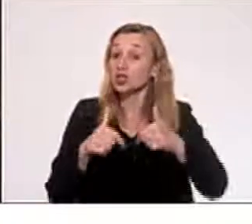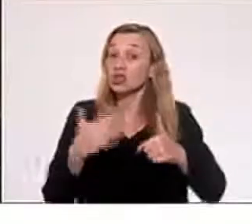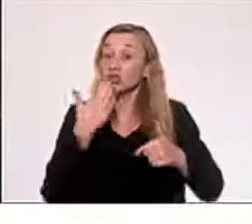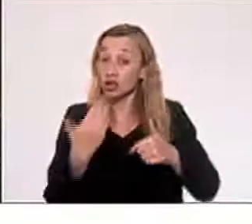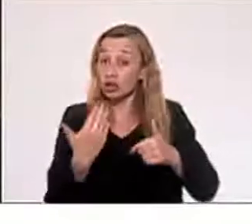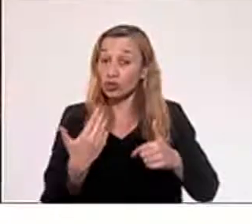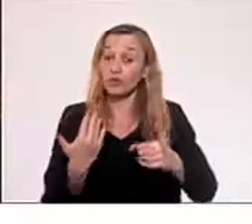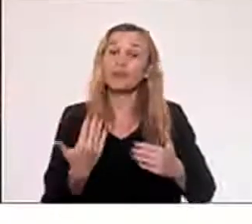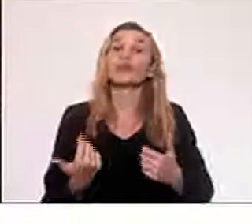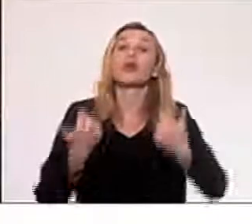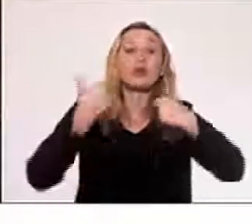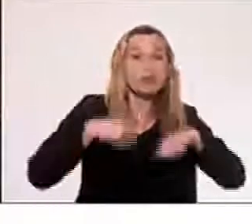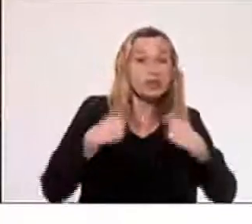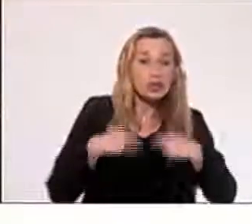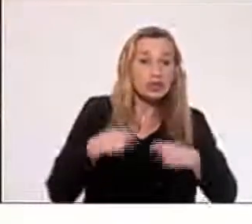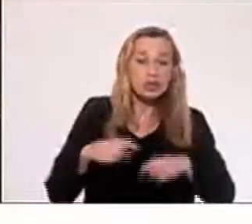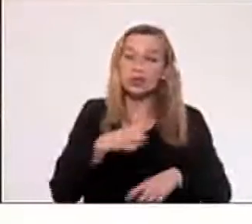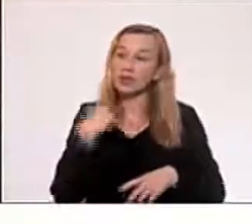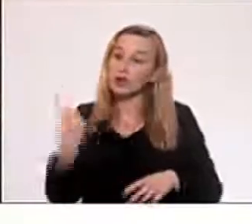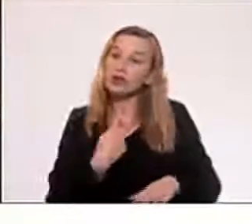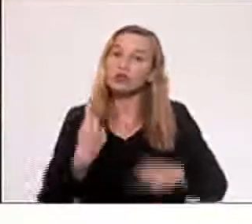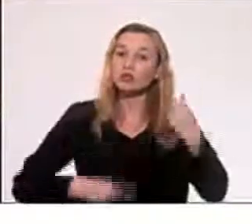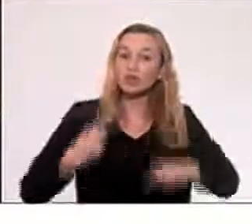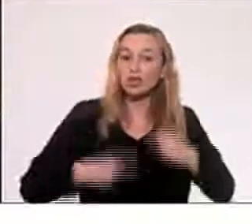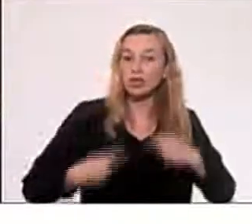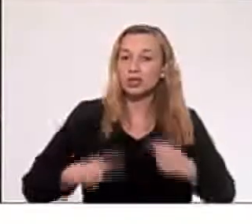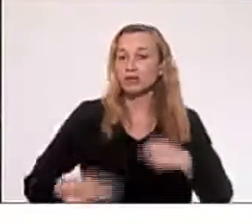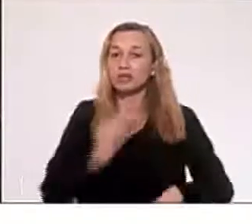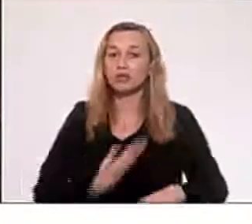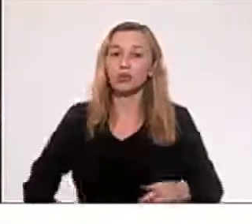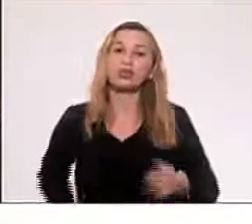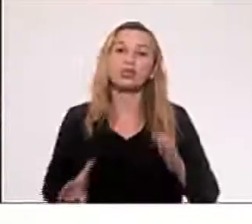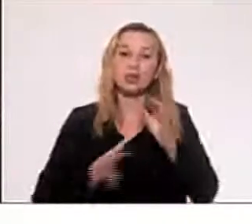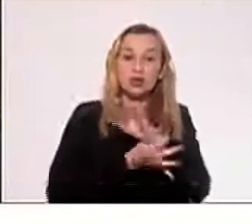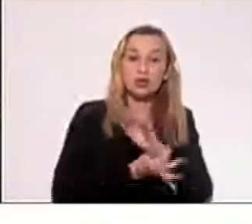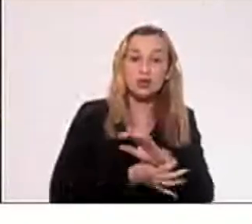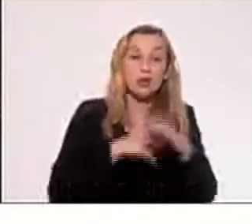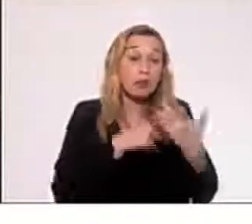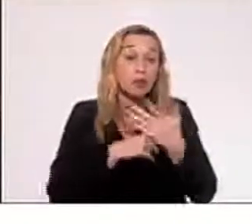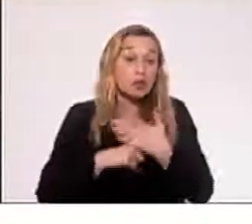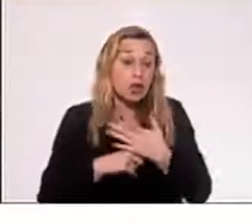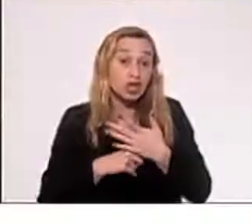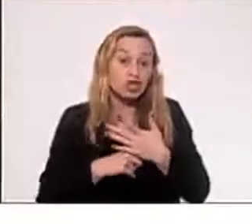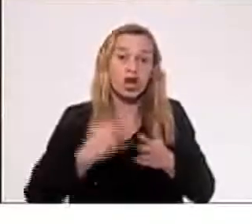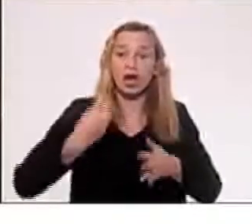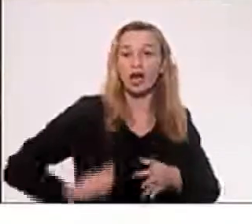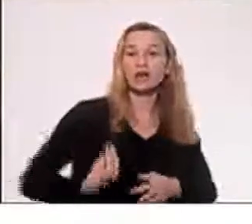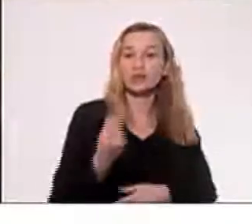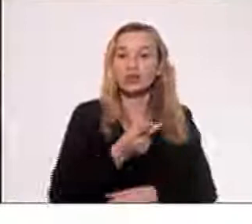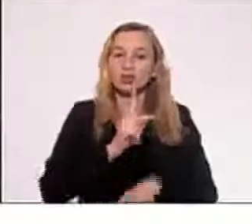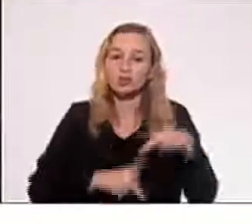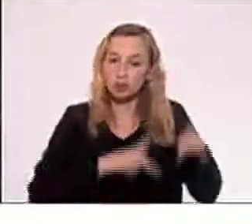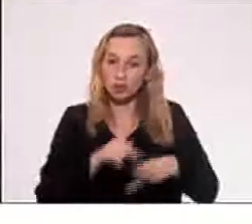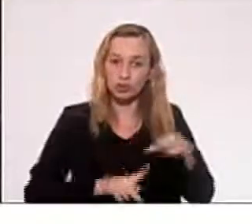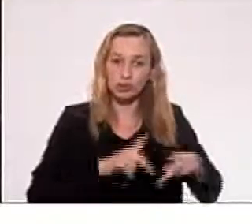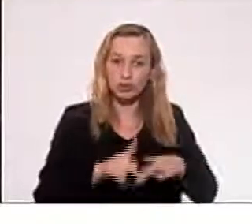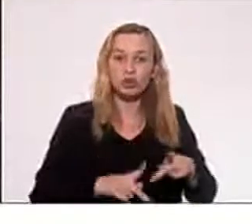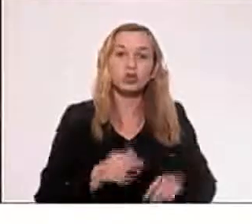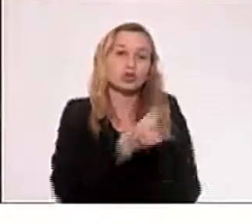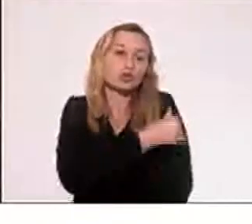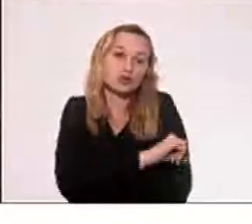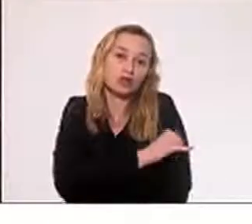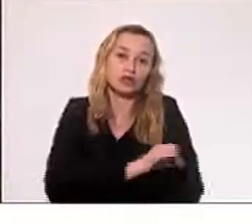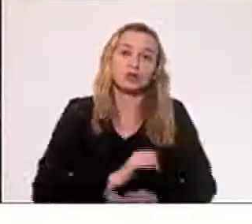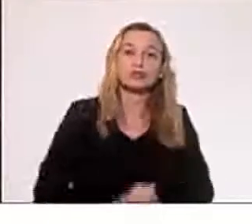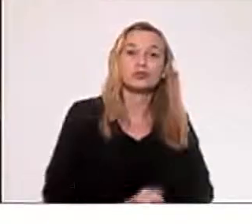gente precisa que a nossa política pública de segurança resguarde a vida da população do Rio de